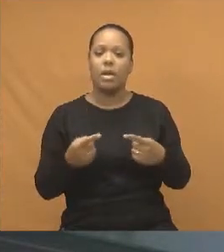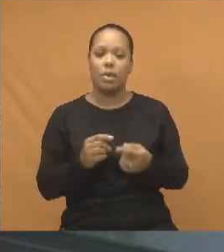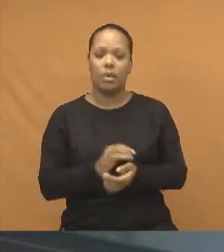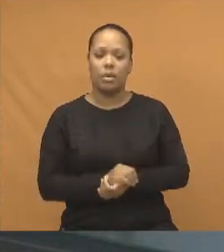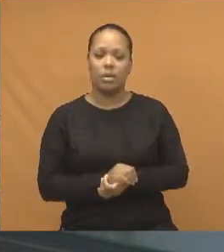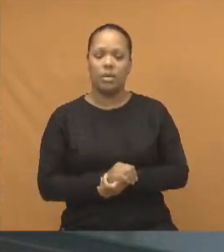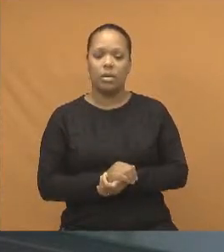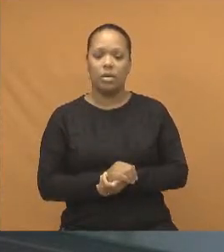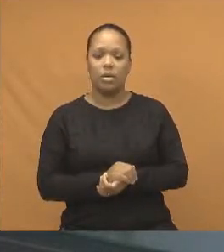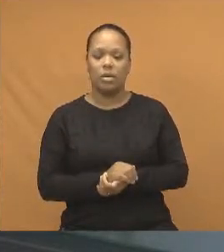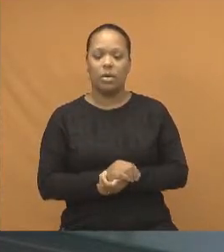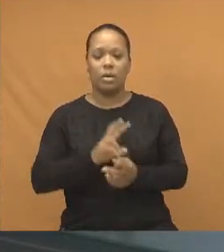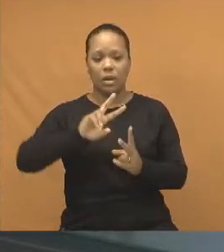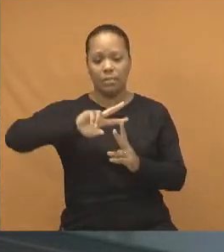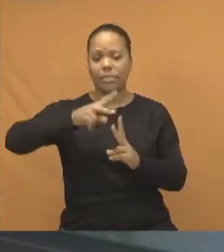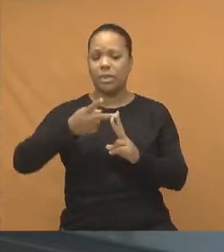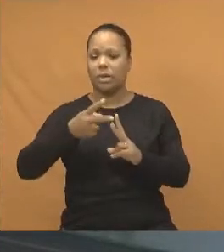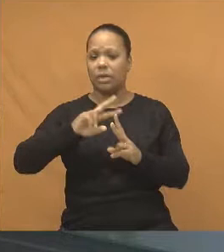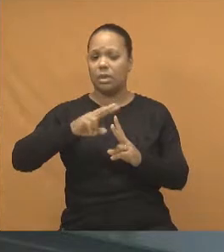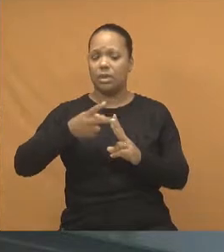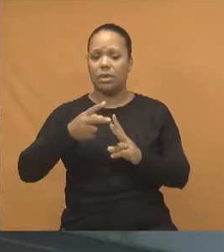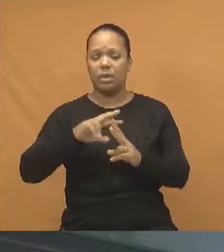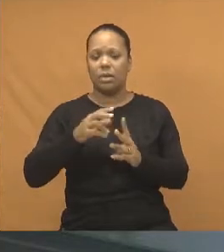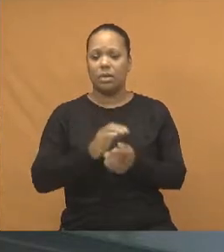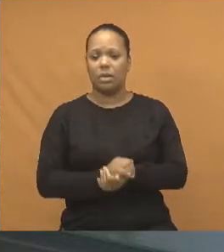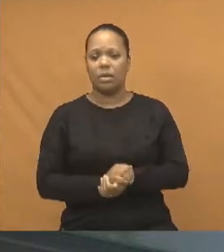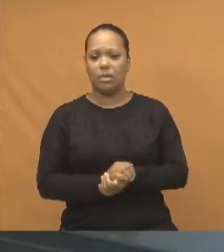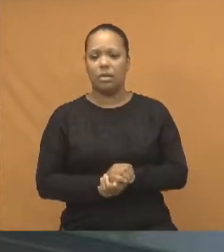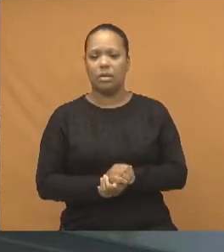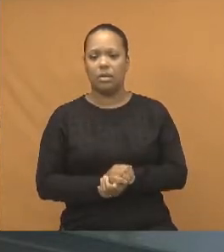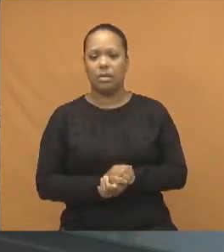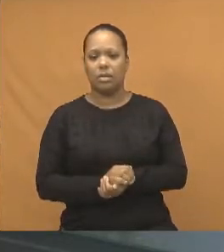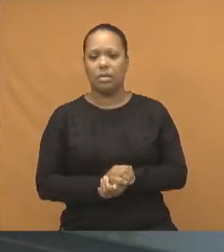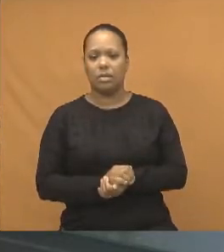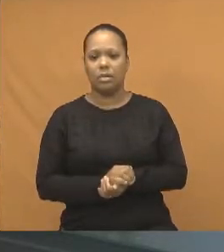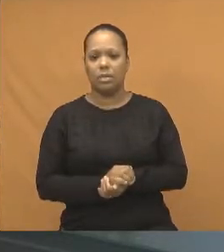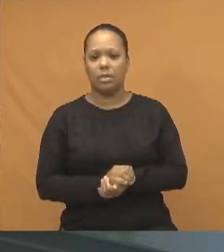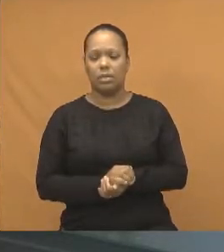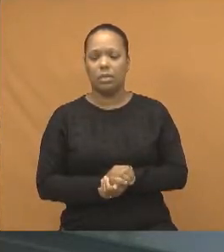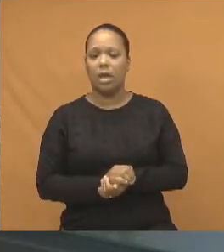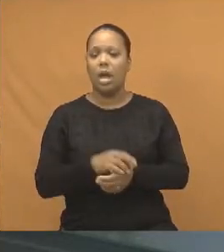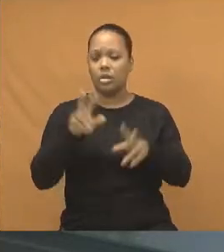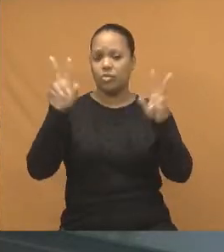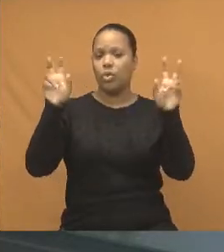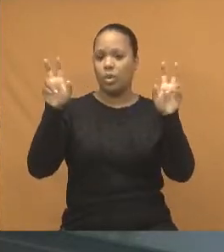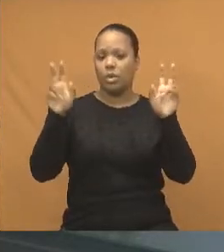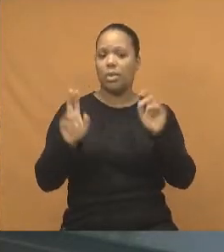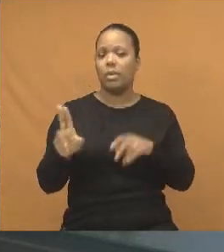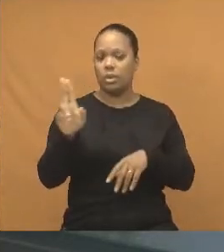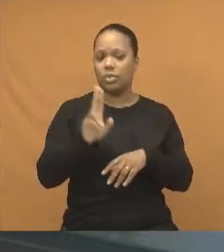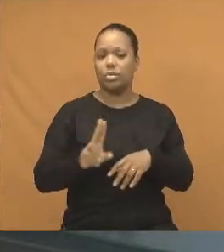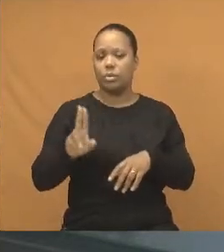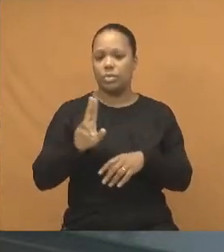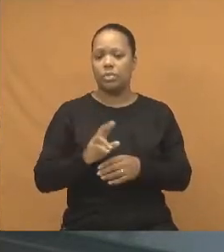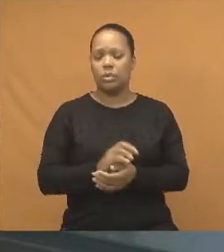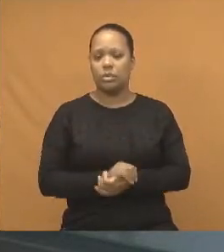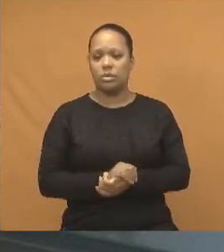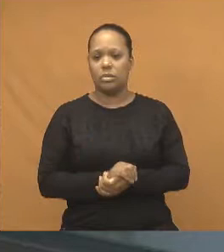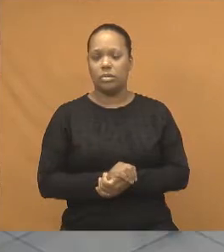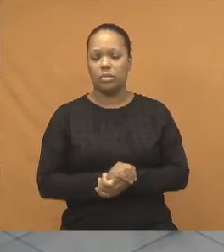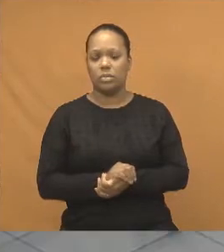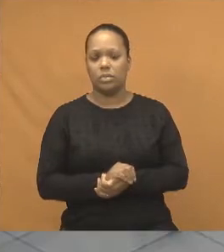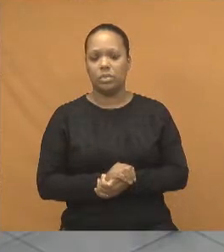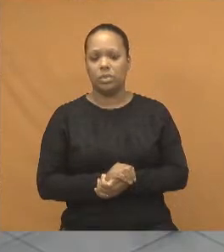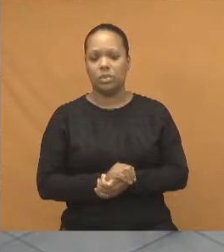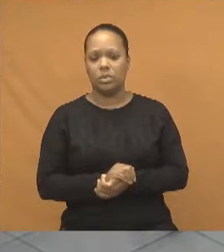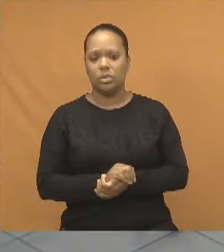de oscilação, que são os que não estão controlados, que são os descompensados, que é esse o termo que a gente utiliza. Vereador Márcio, olha, então eu acho